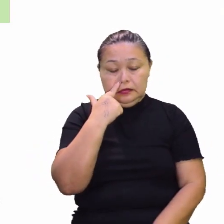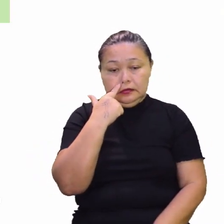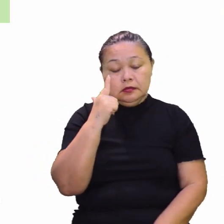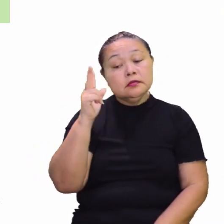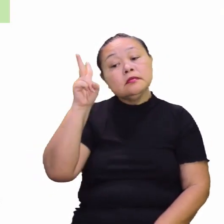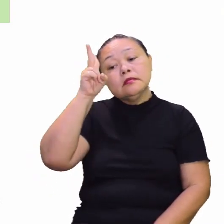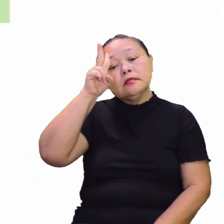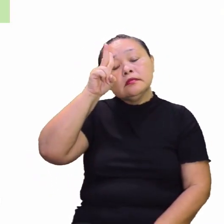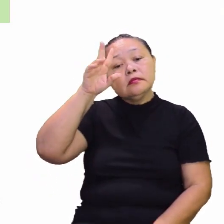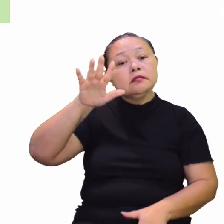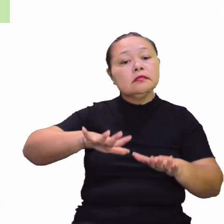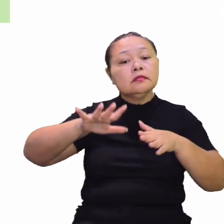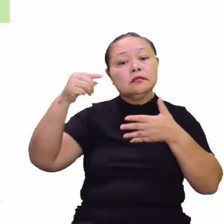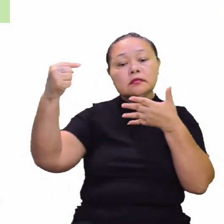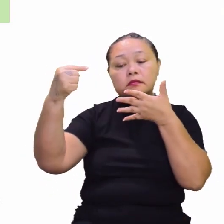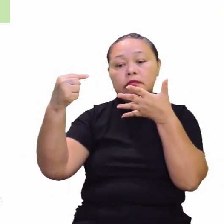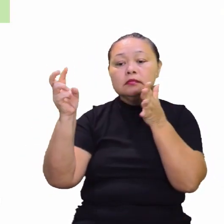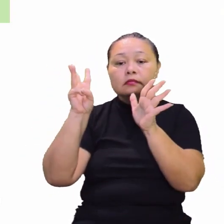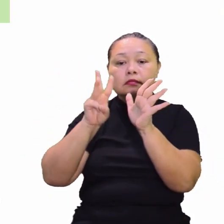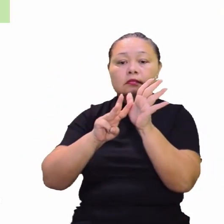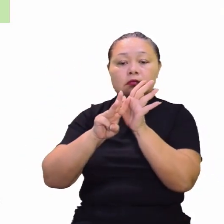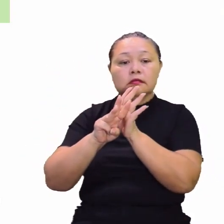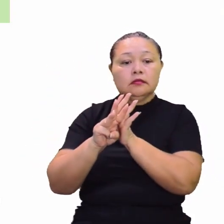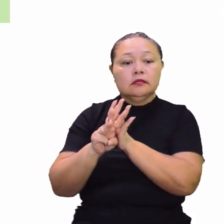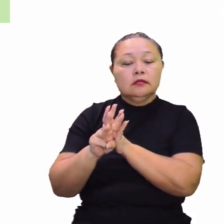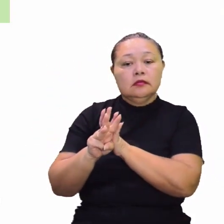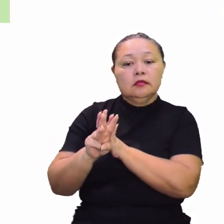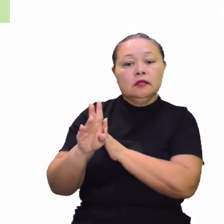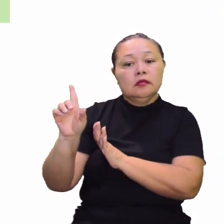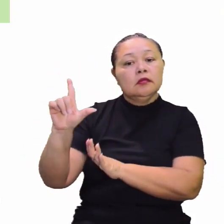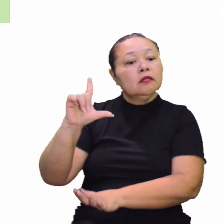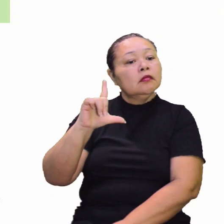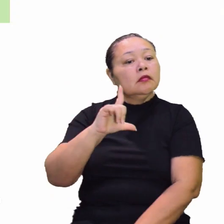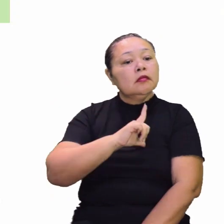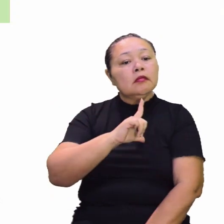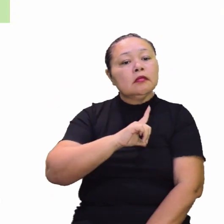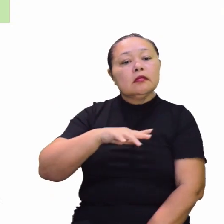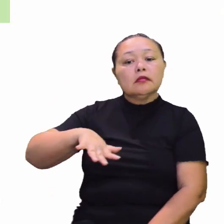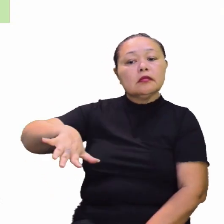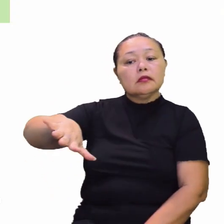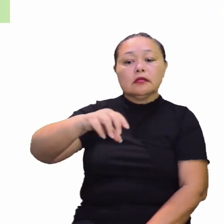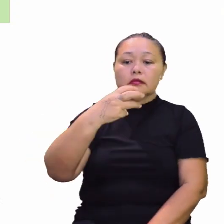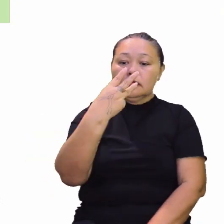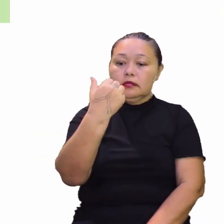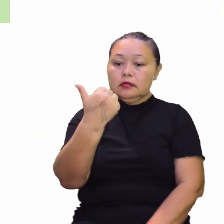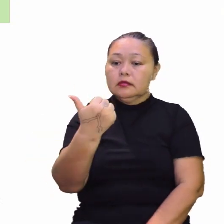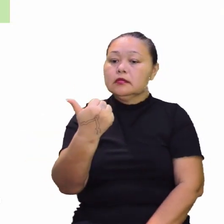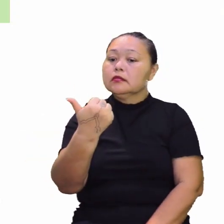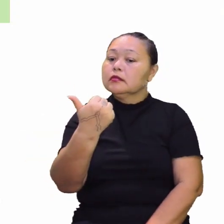Beleza, vamos relembrar aí alguns aspectos do Madeirão. Ele tem uma área de